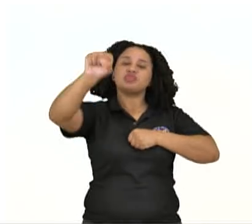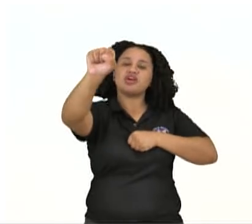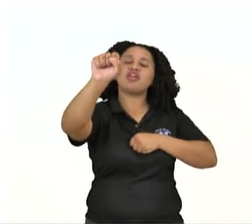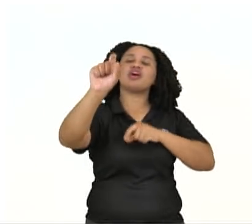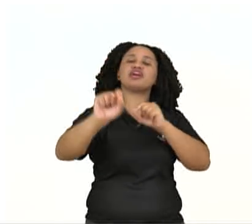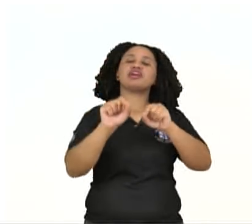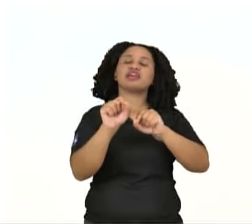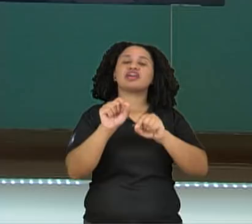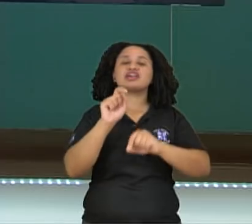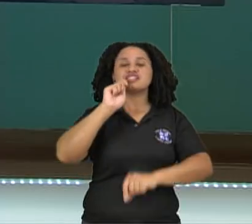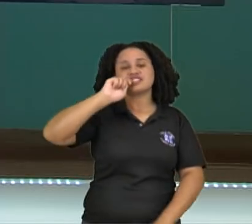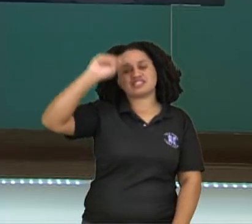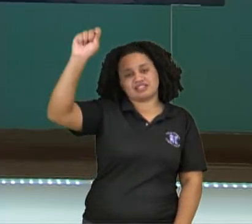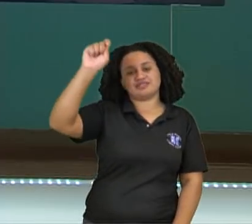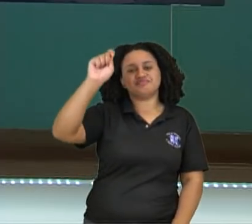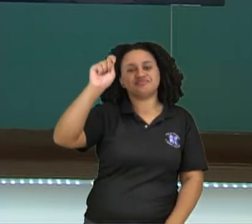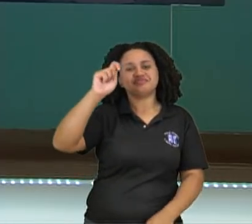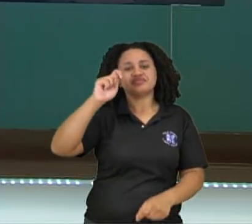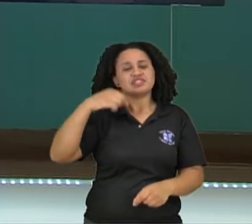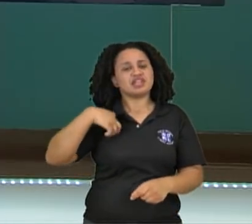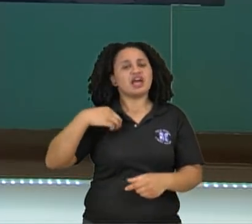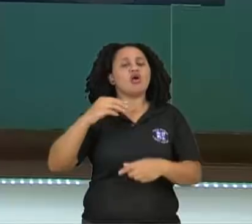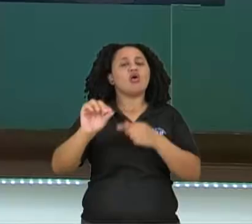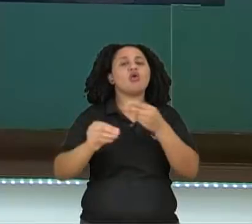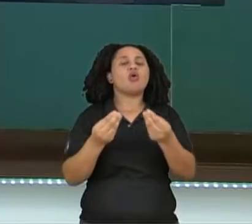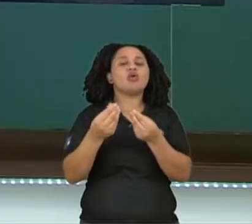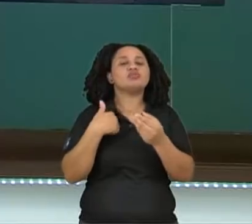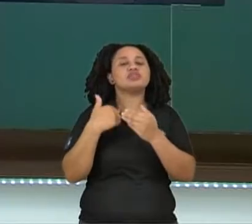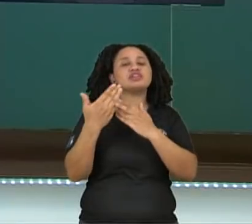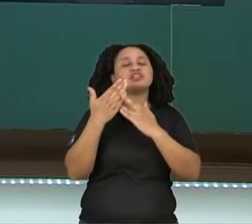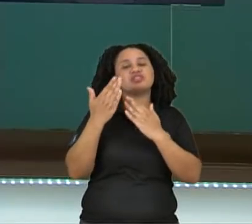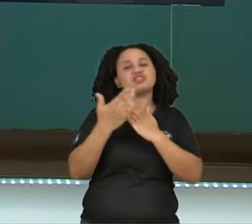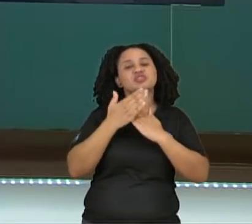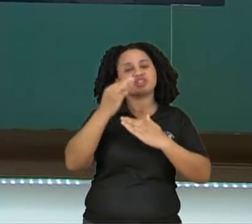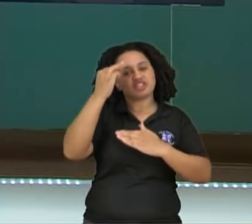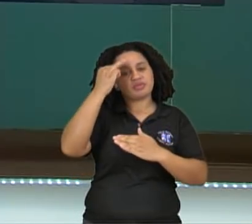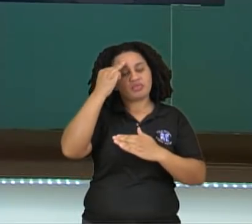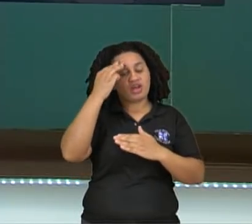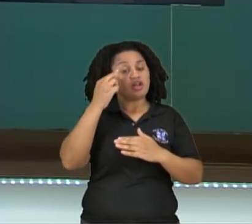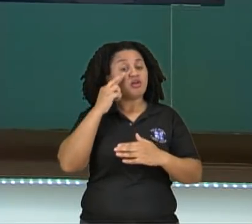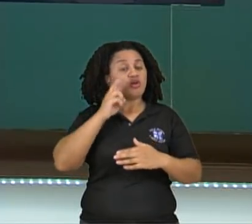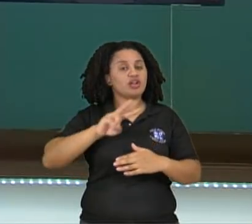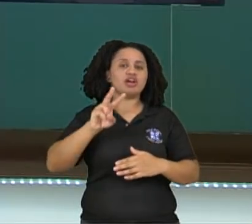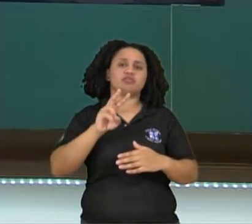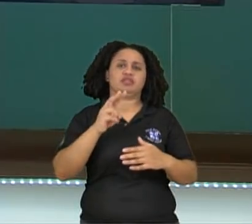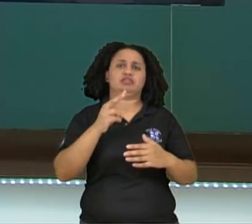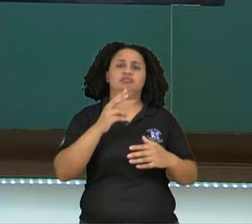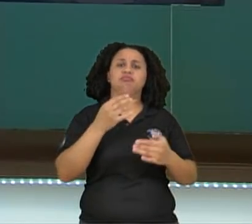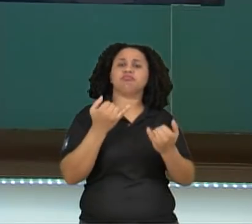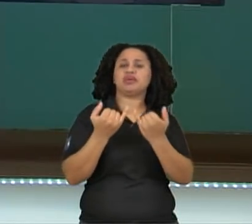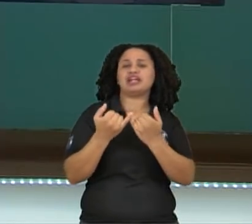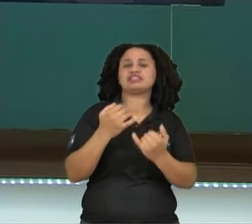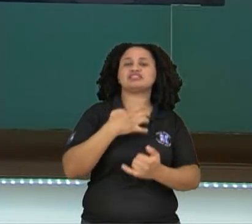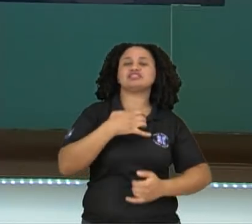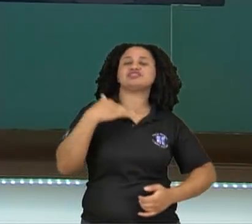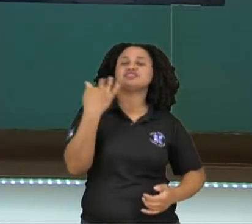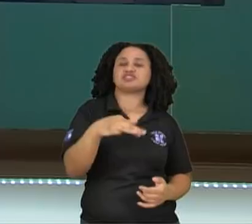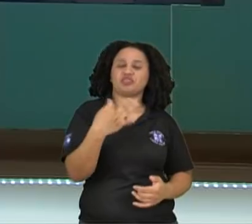de análise em suas investigações, uma vez que a memória individual coletiva expõe pensamentos e ideias de um determinado